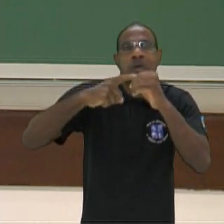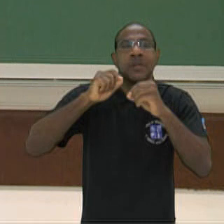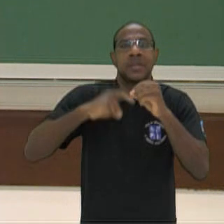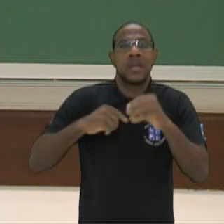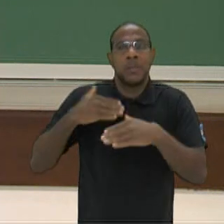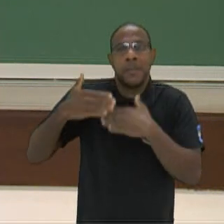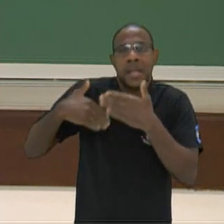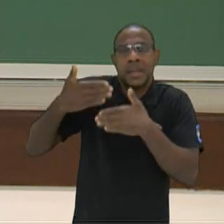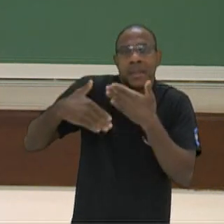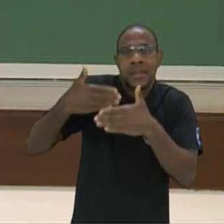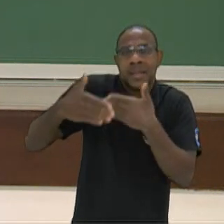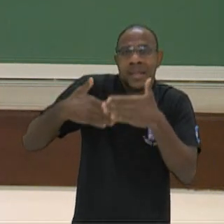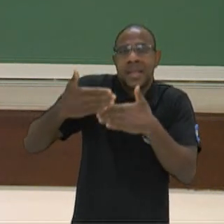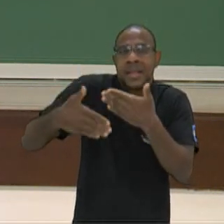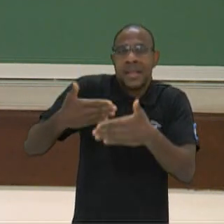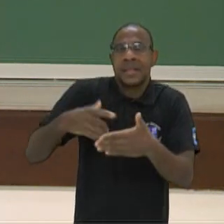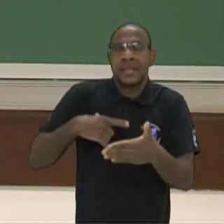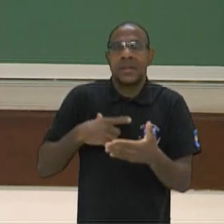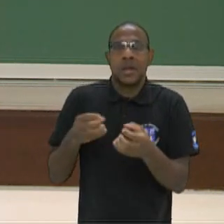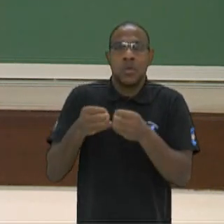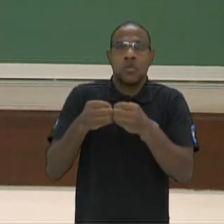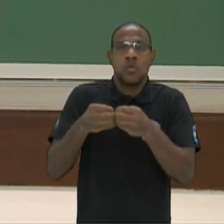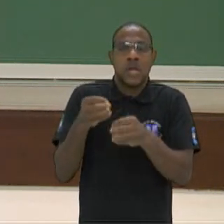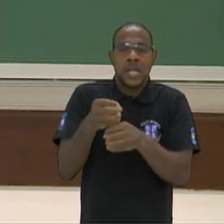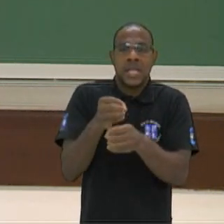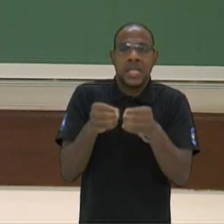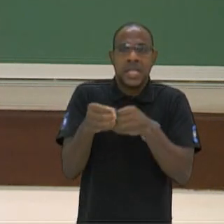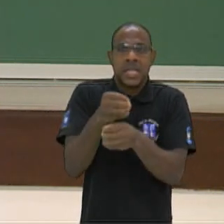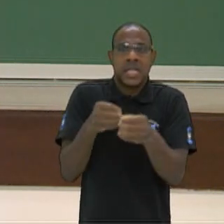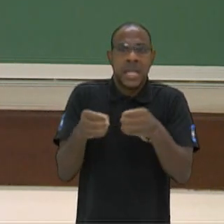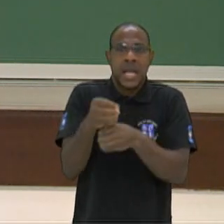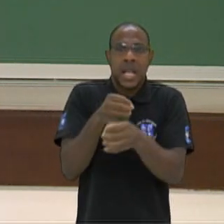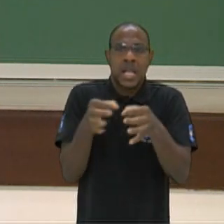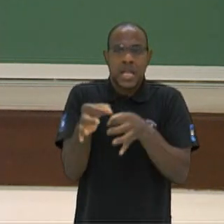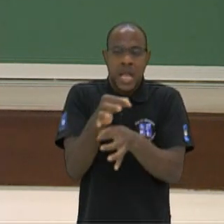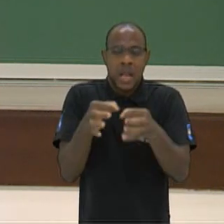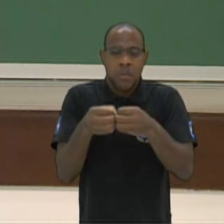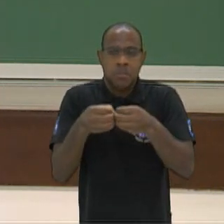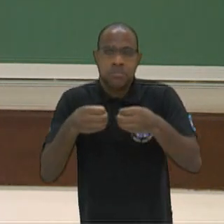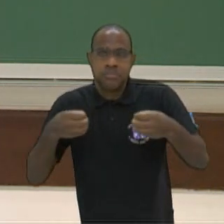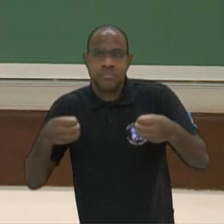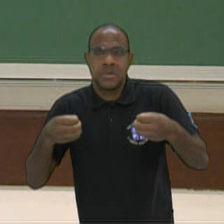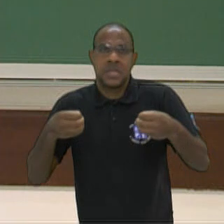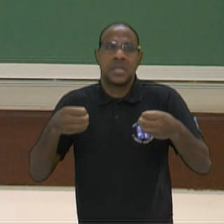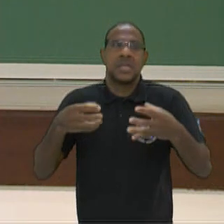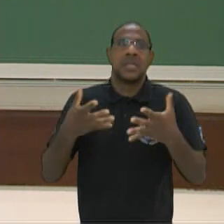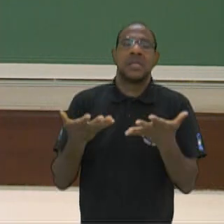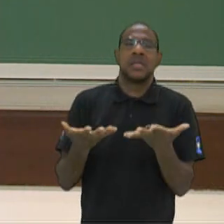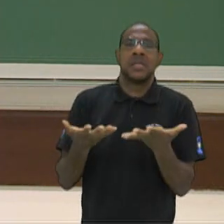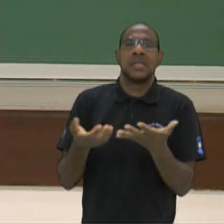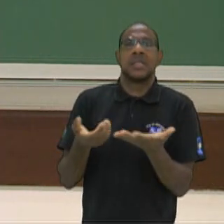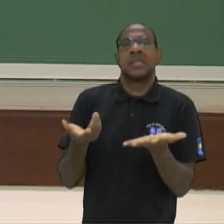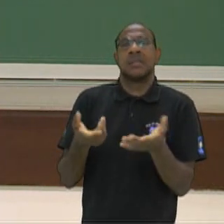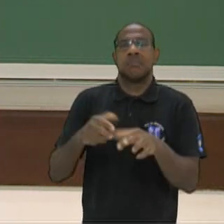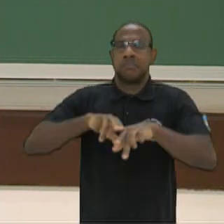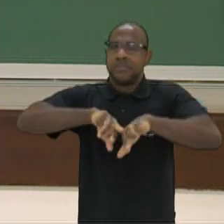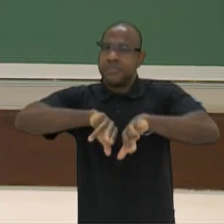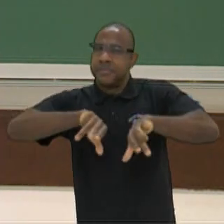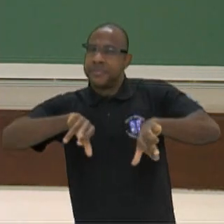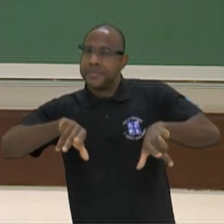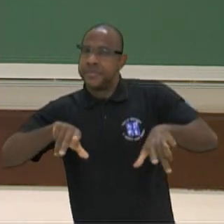da segmentação, da divisão de células, formação da mórula, da blástula,